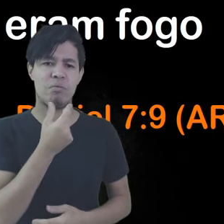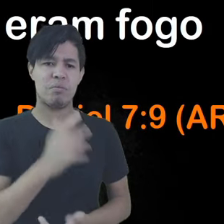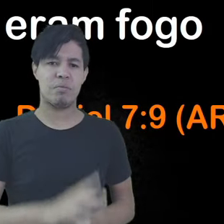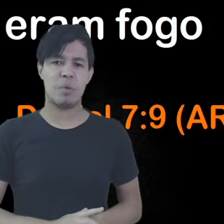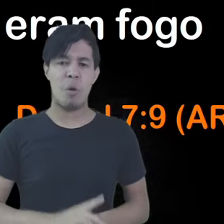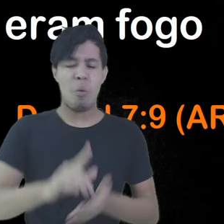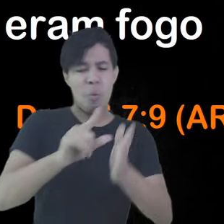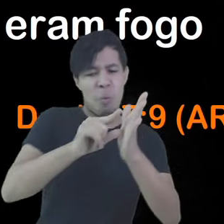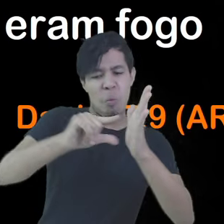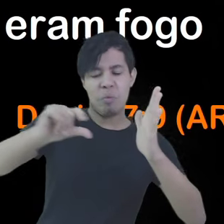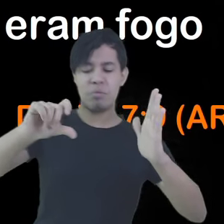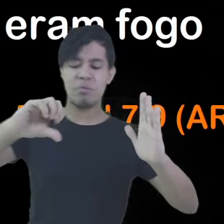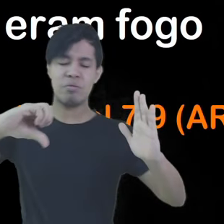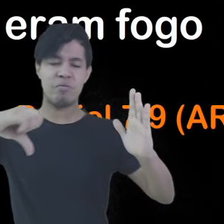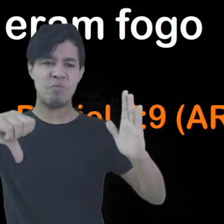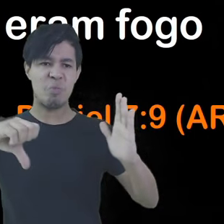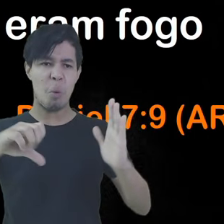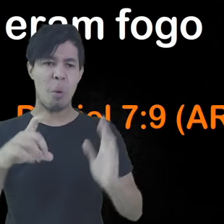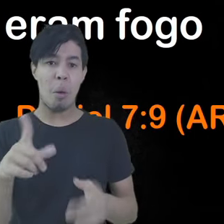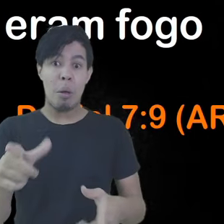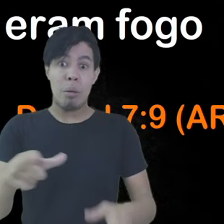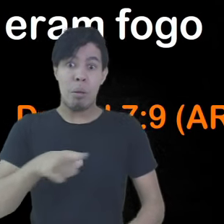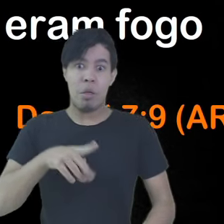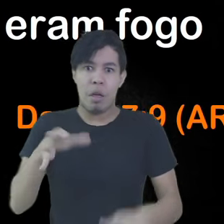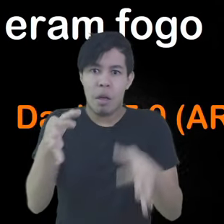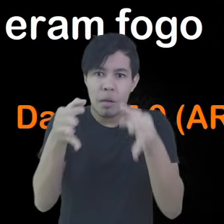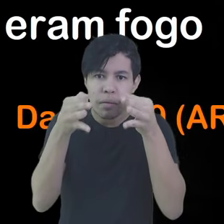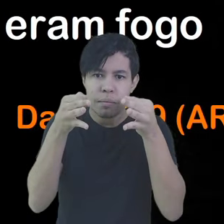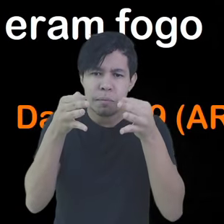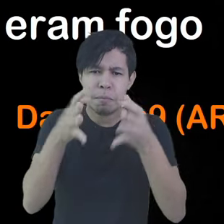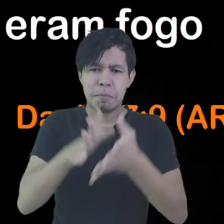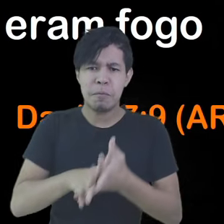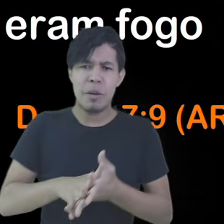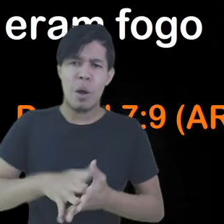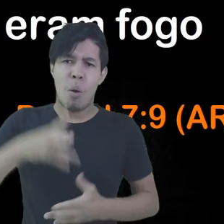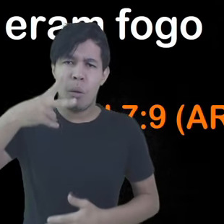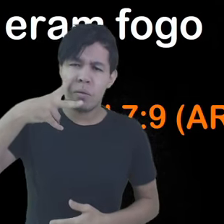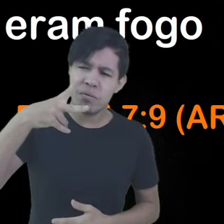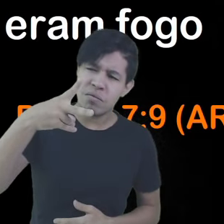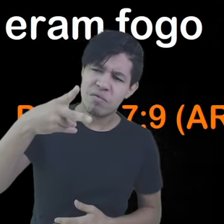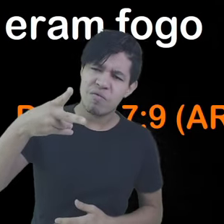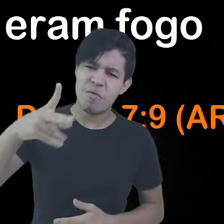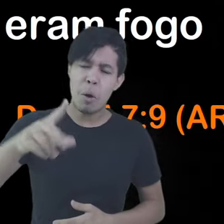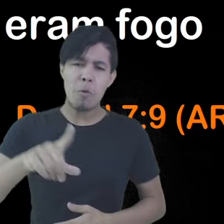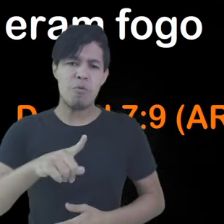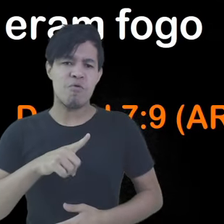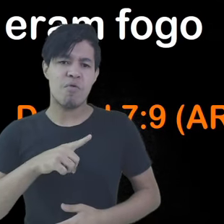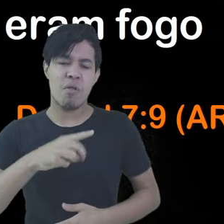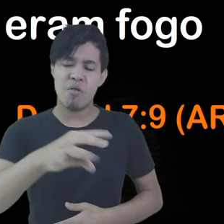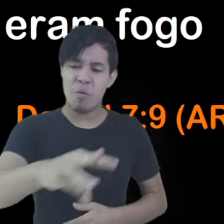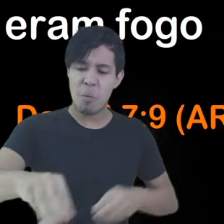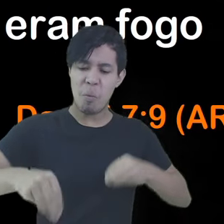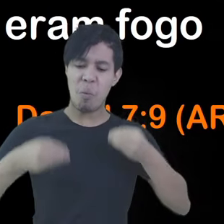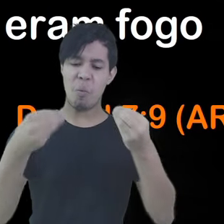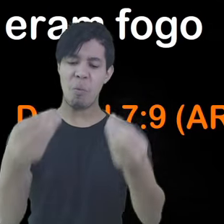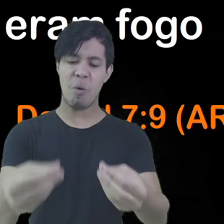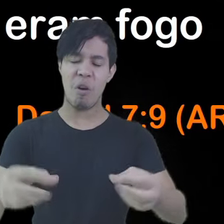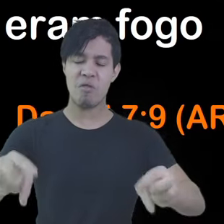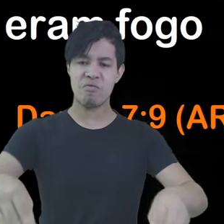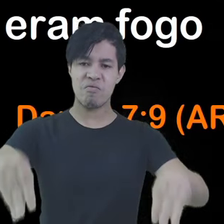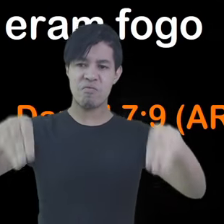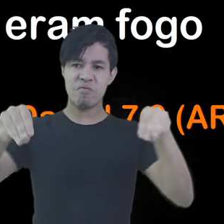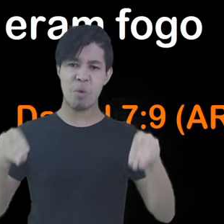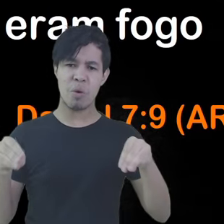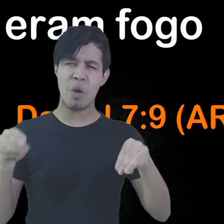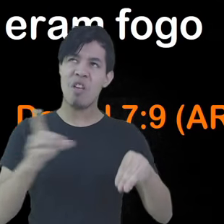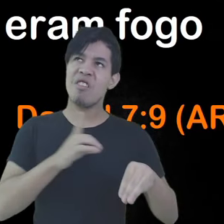9, preste muita atenção. Continuei olhando até que foram postos uns tronos. Veja, aqui é o fim dos tempos. E o ancião de dias, que é